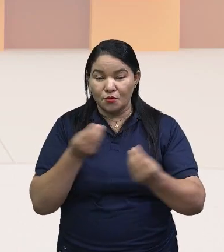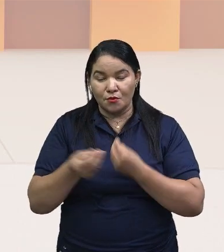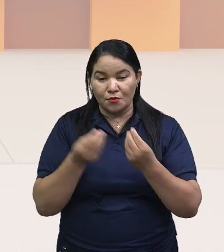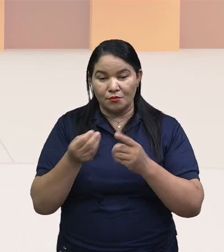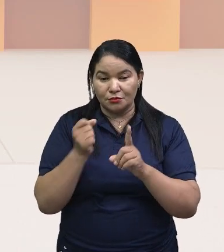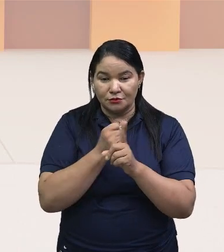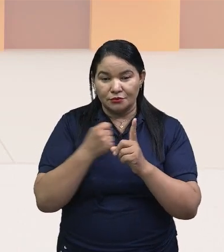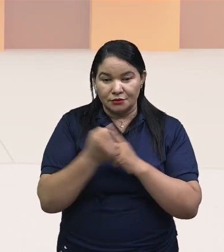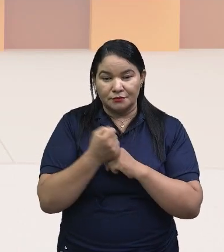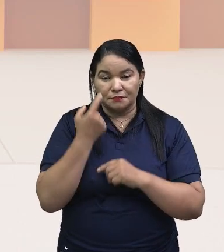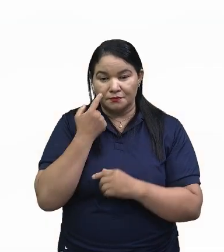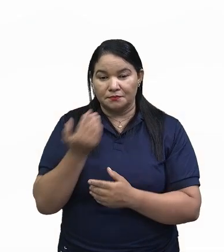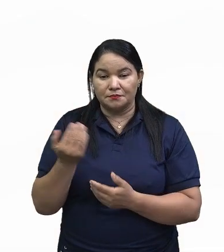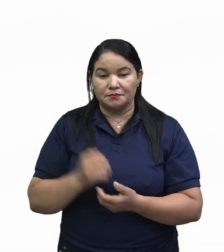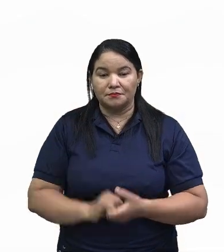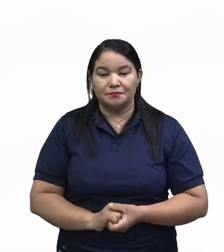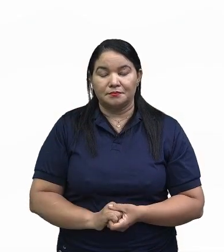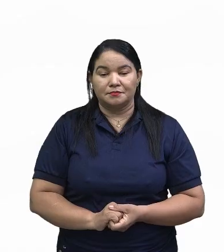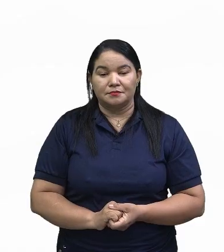social de gênero.